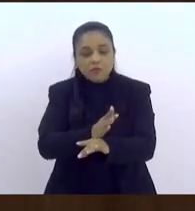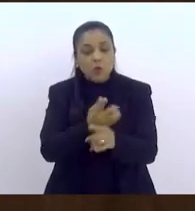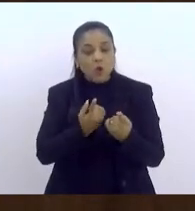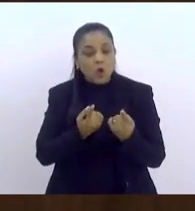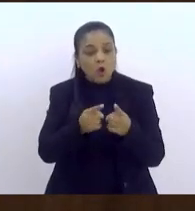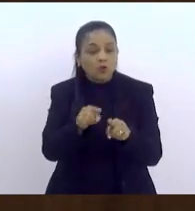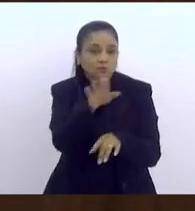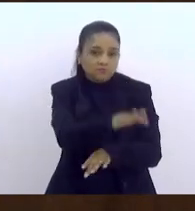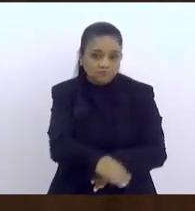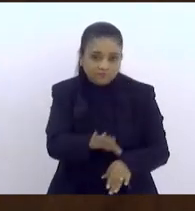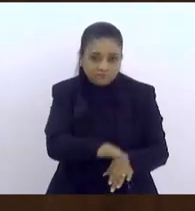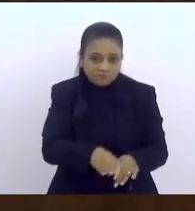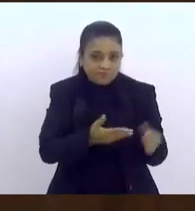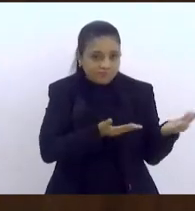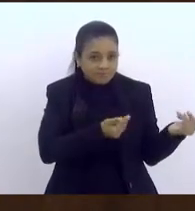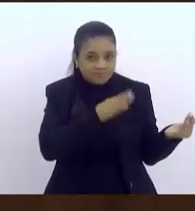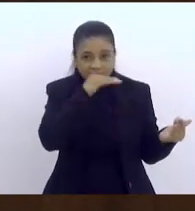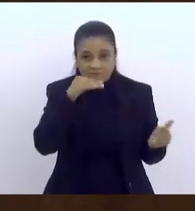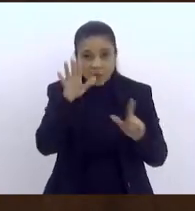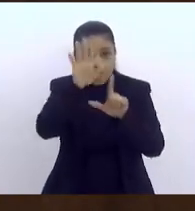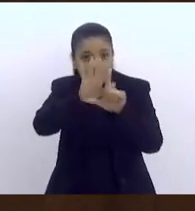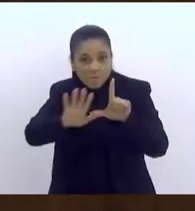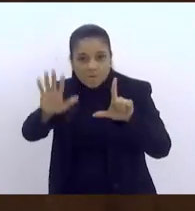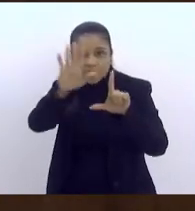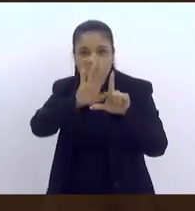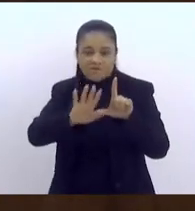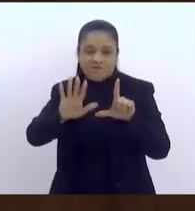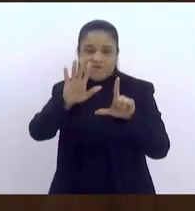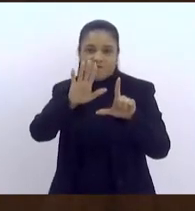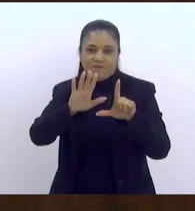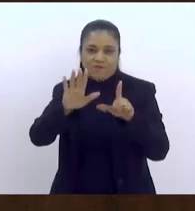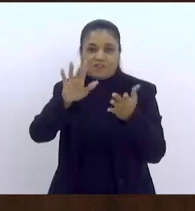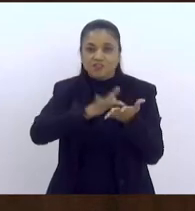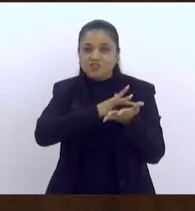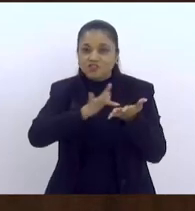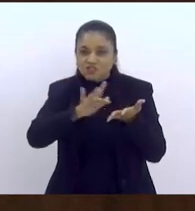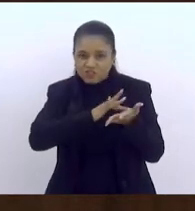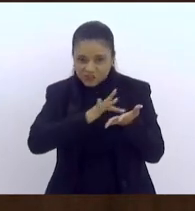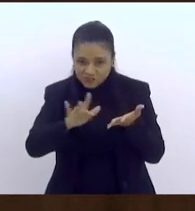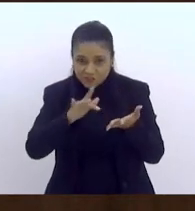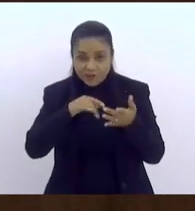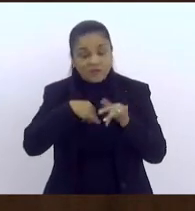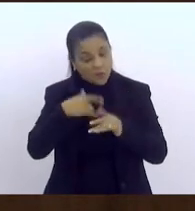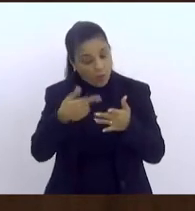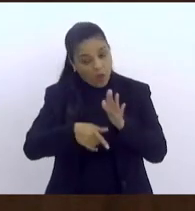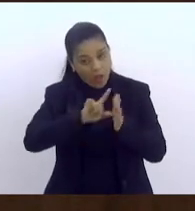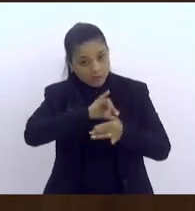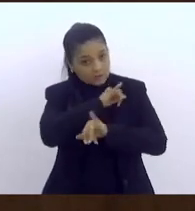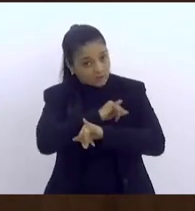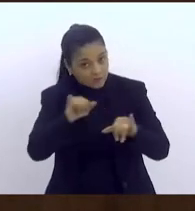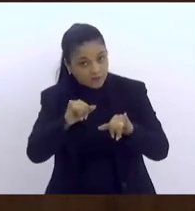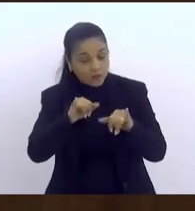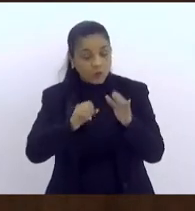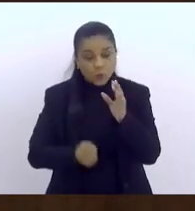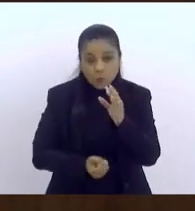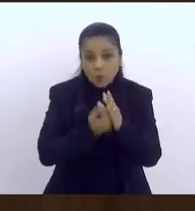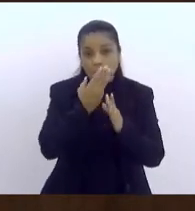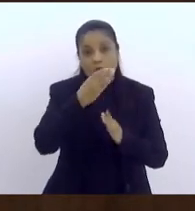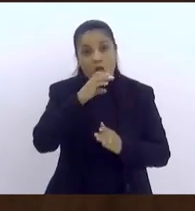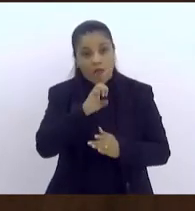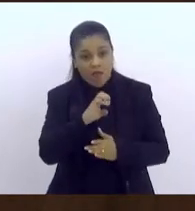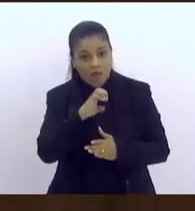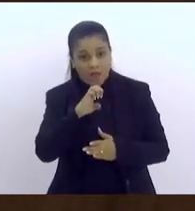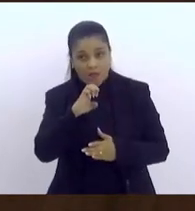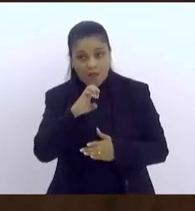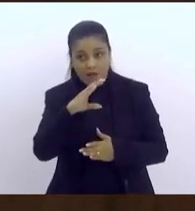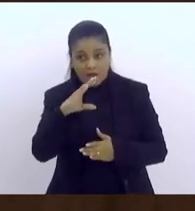crianças e adolescentes nas plataformas digitais. Porque é o que a gente vinha dizendo. Quando o ECA ele foi criado, a gente